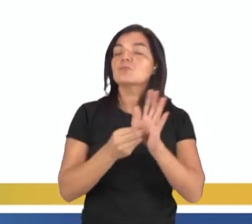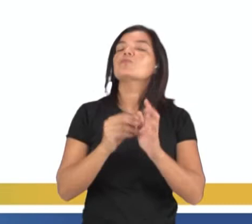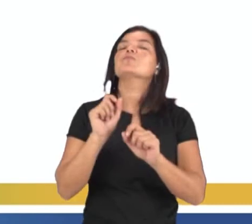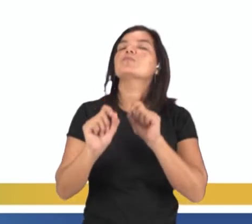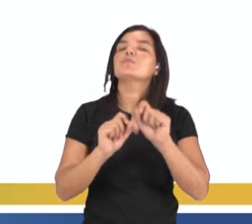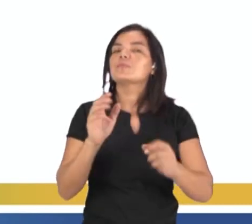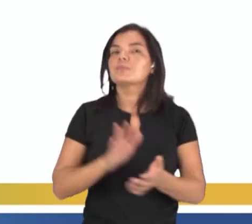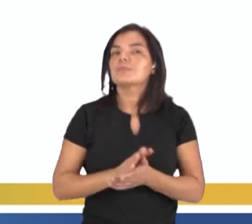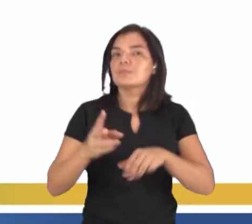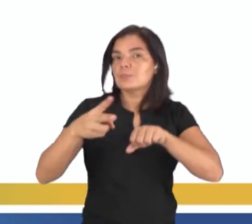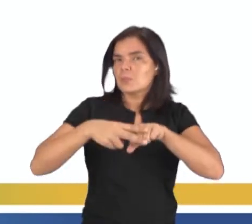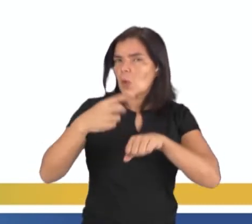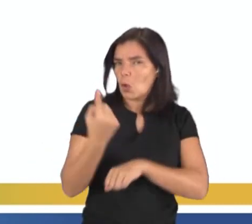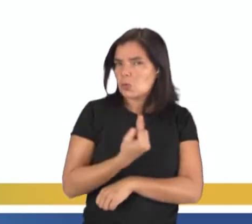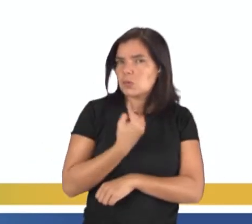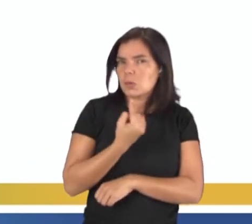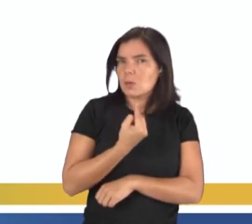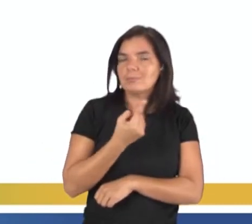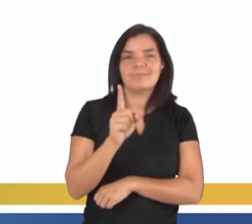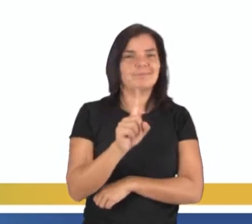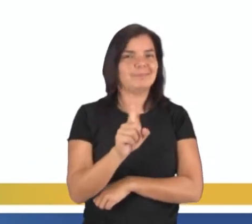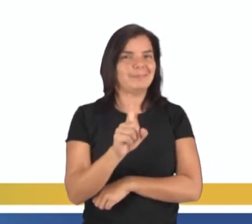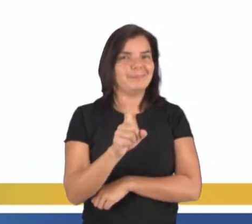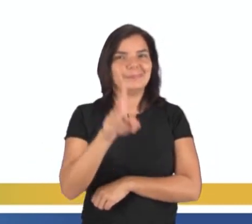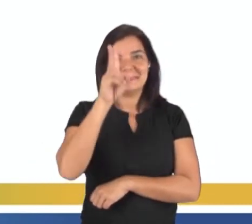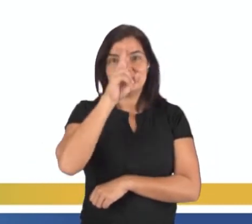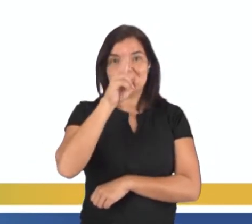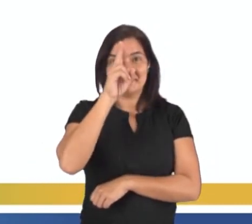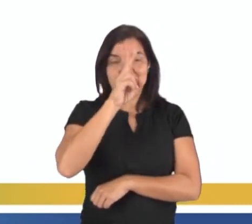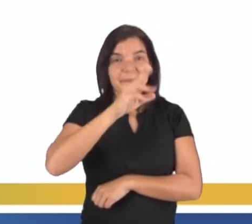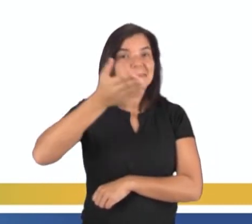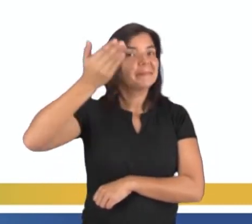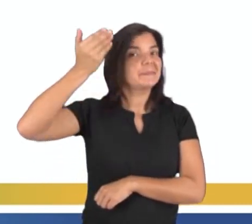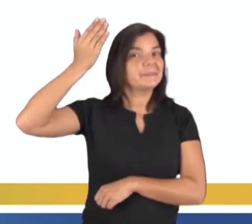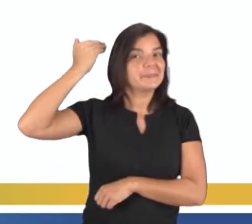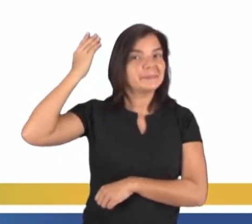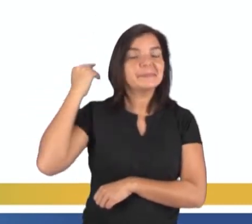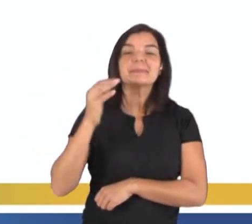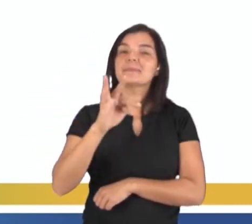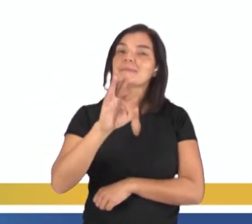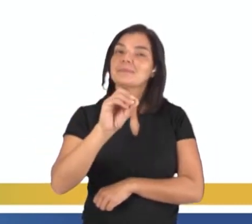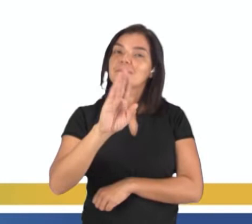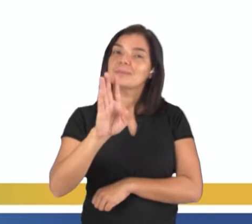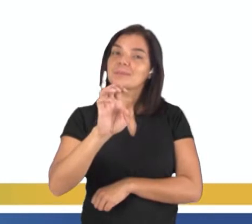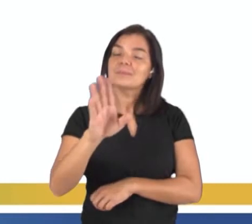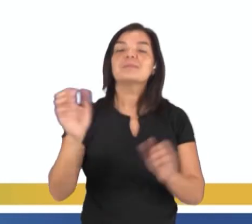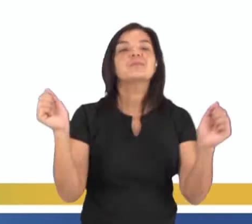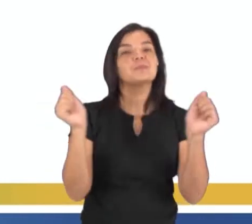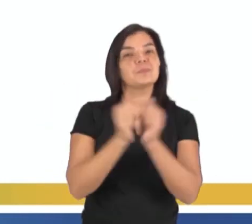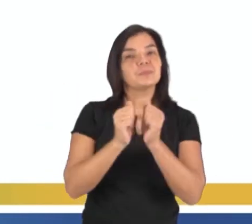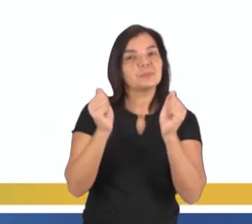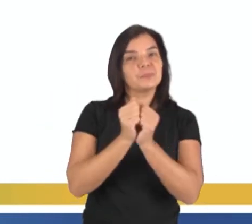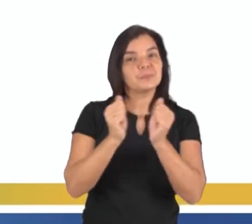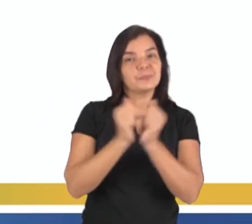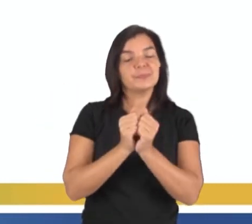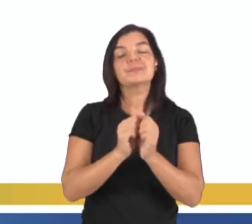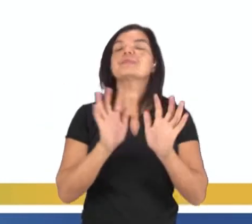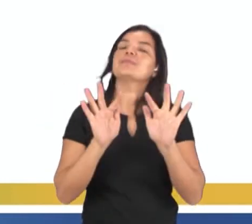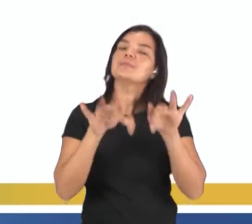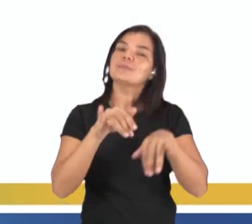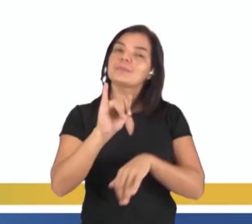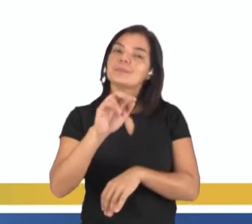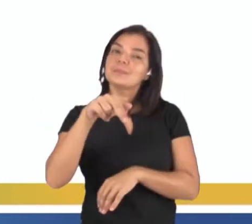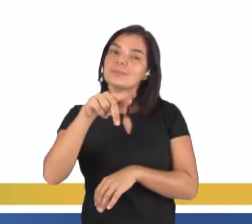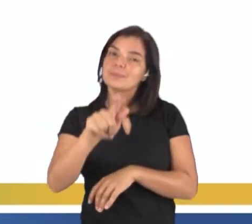quê? O verbo sozinho? Não. Lembra que tem que ter o passado do verbo to be, juntamente com o seu verbo, com o